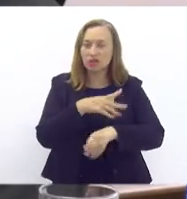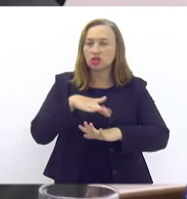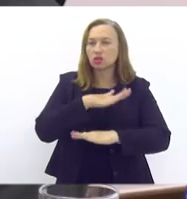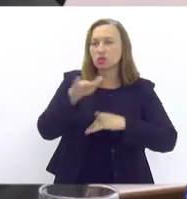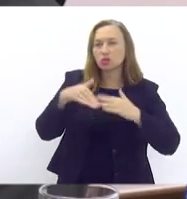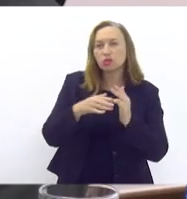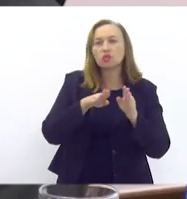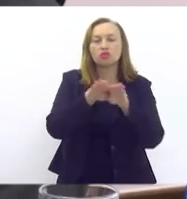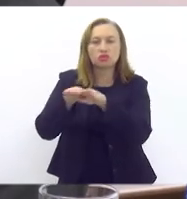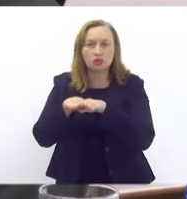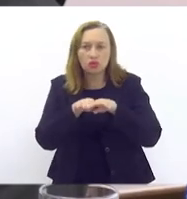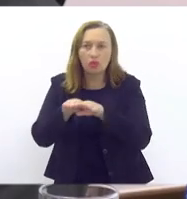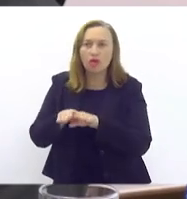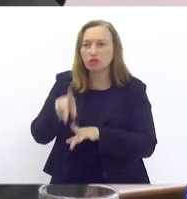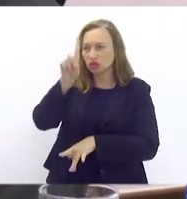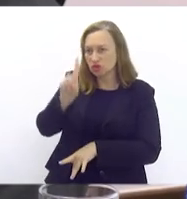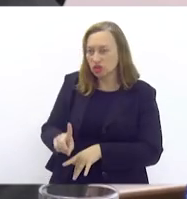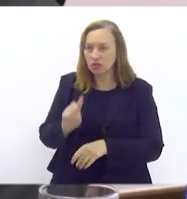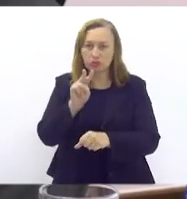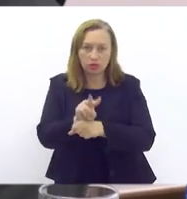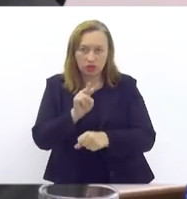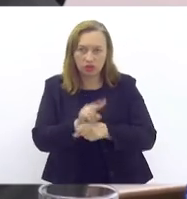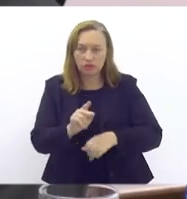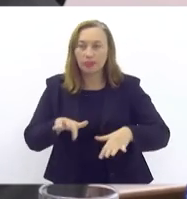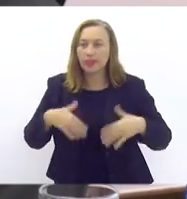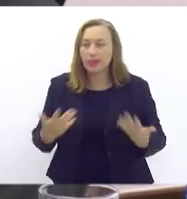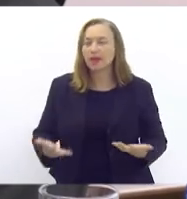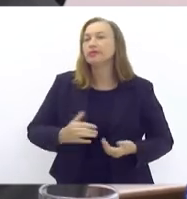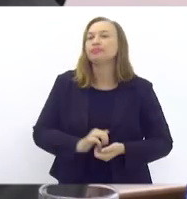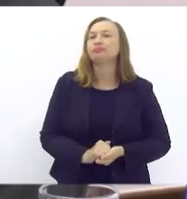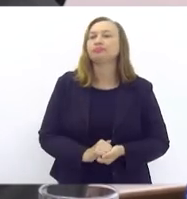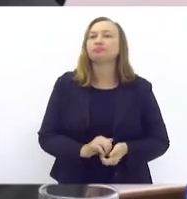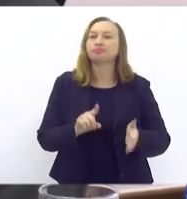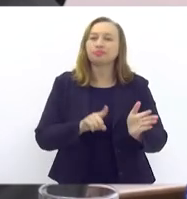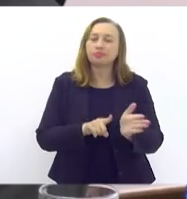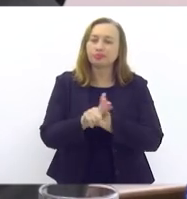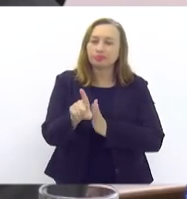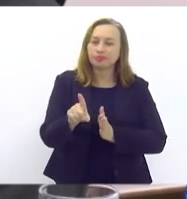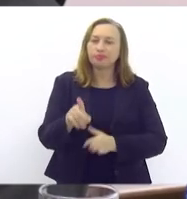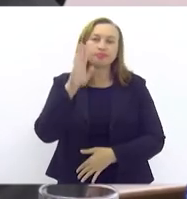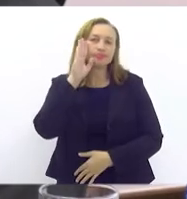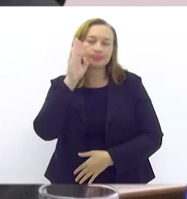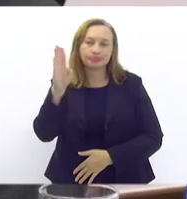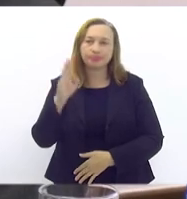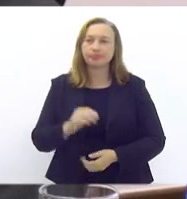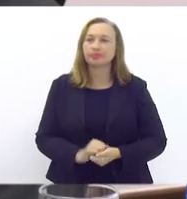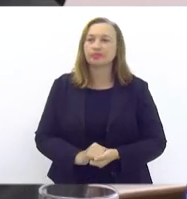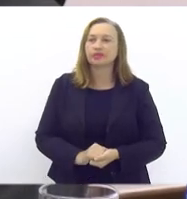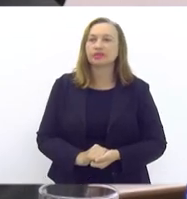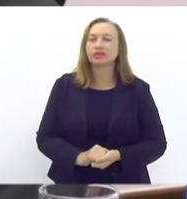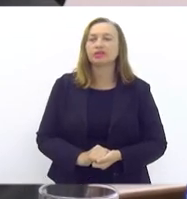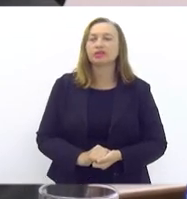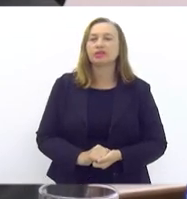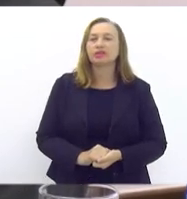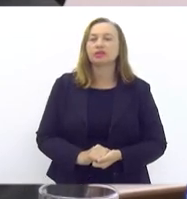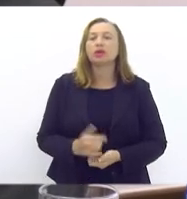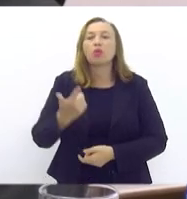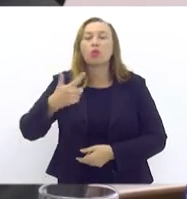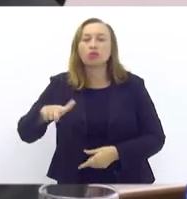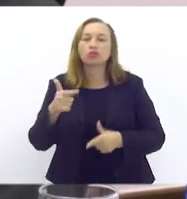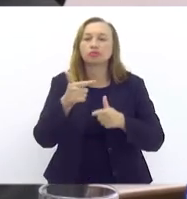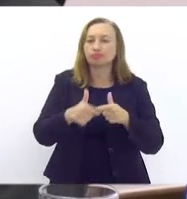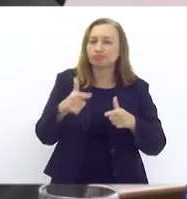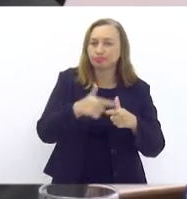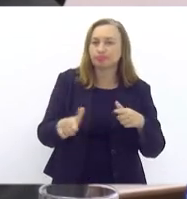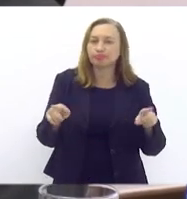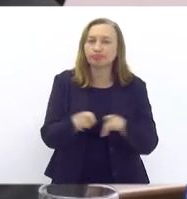mesmos direitos preservados né então Eh essa pergunta foi Fundamental e ela tangencia um outro problema